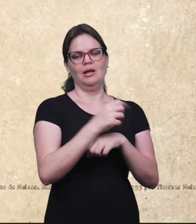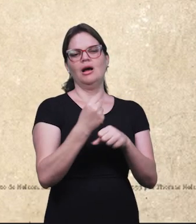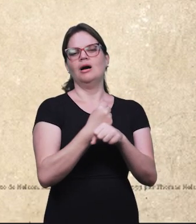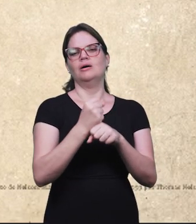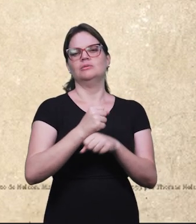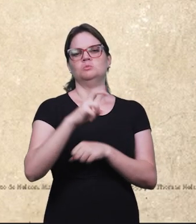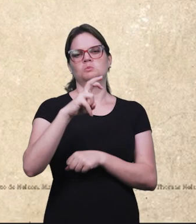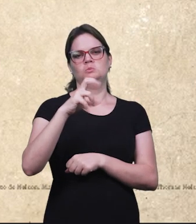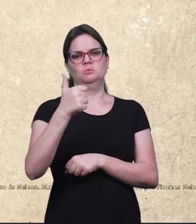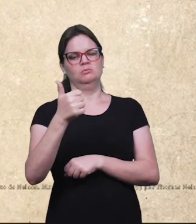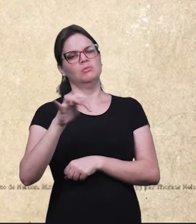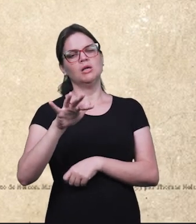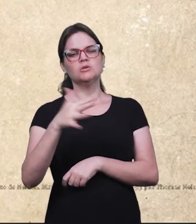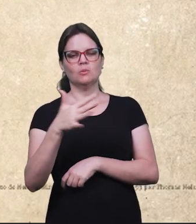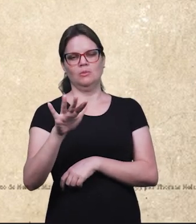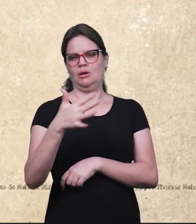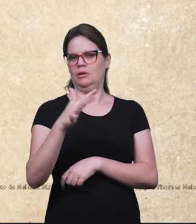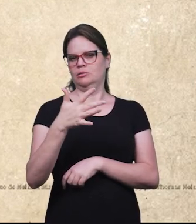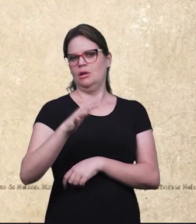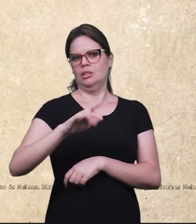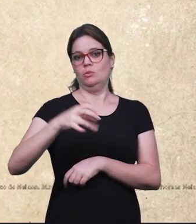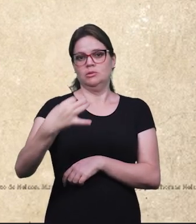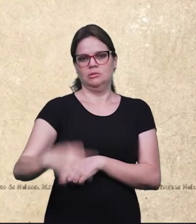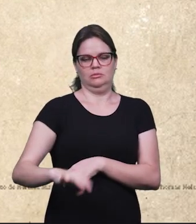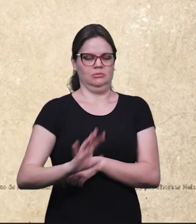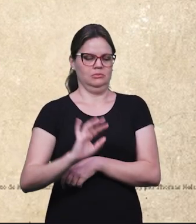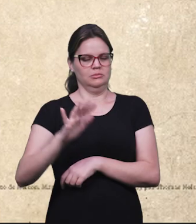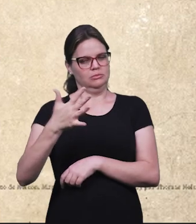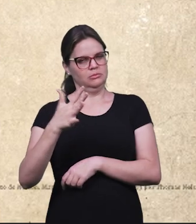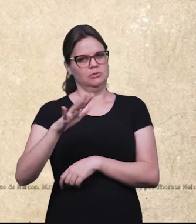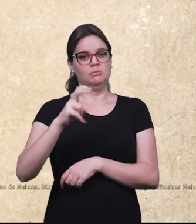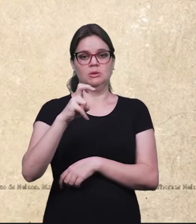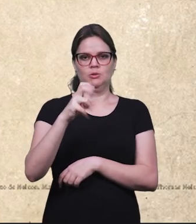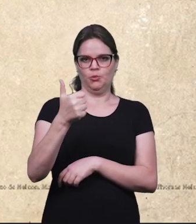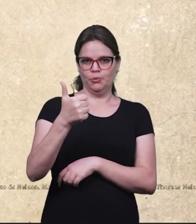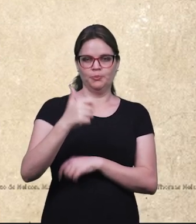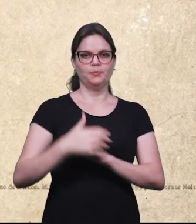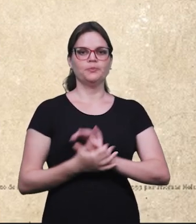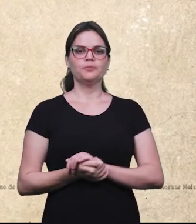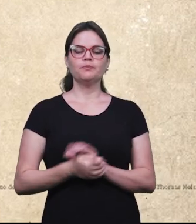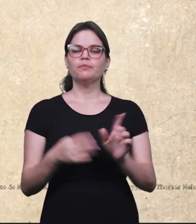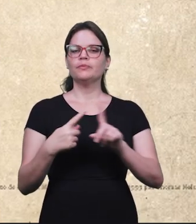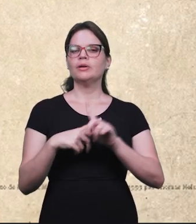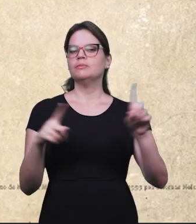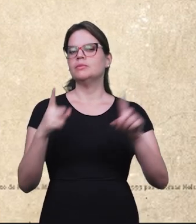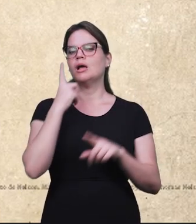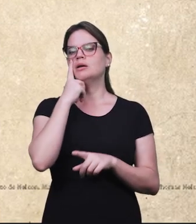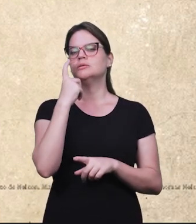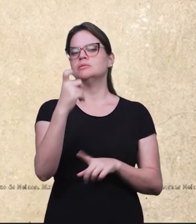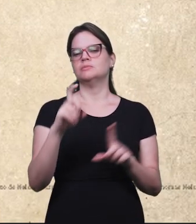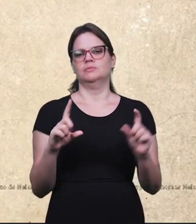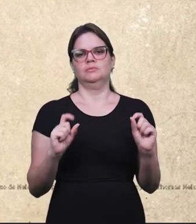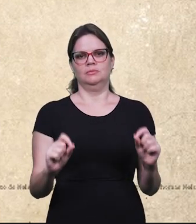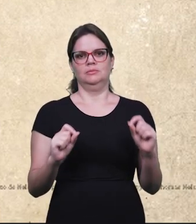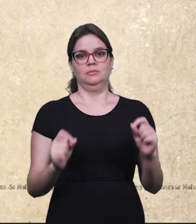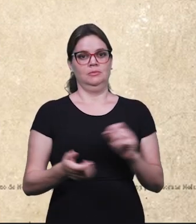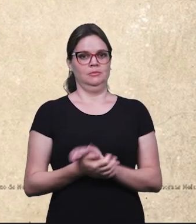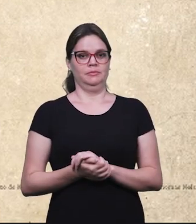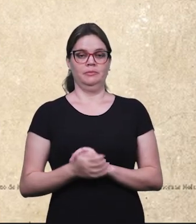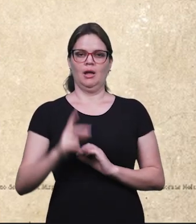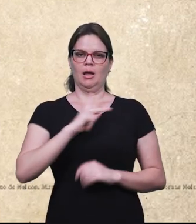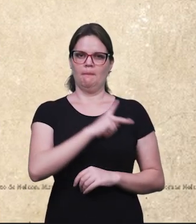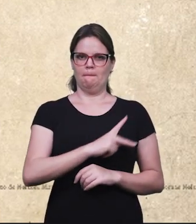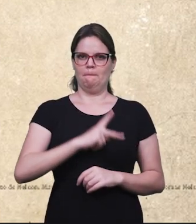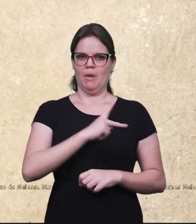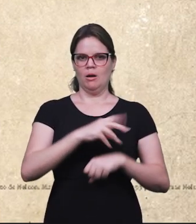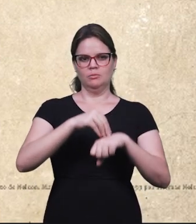Jerusalém. Então, essa data aqui é mais ou menos isso, 51. Agora, que interessante que ele escreve